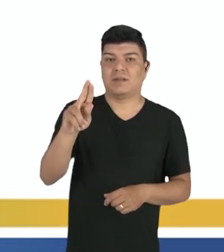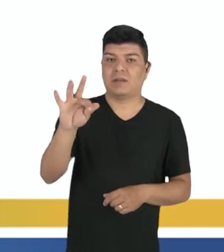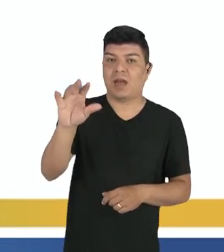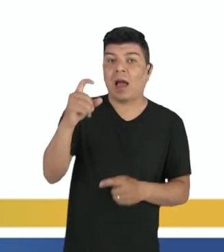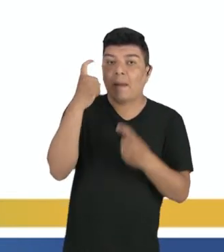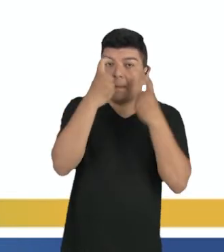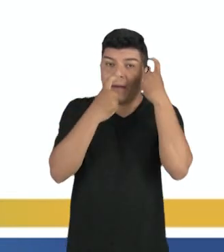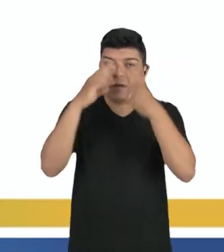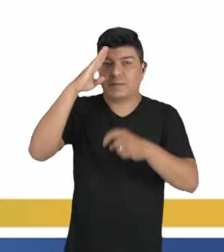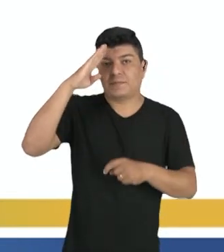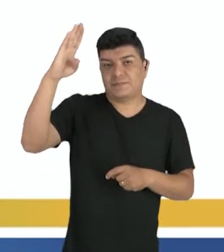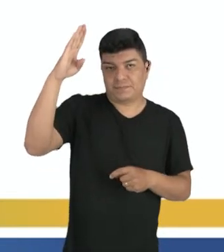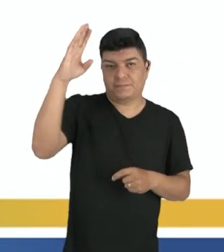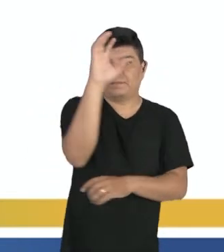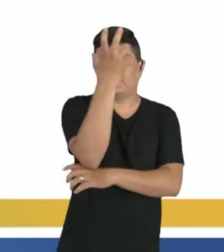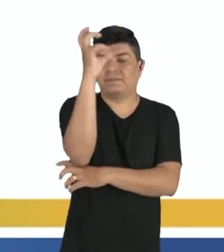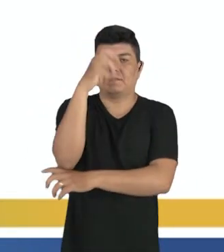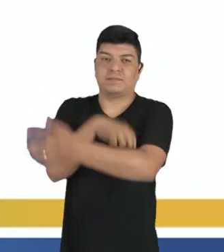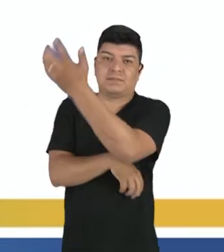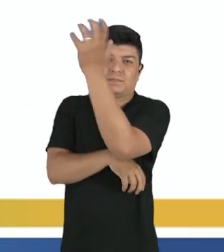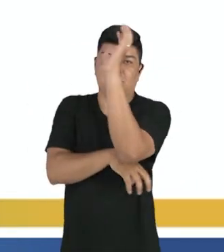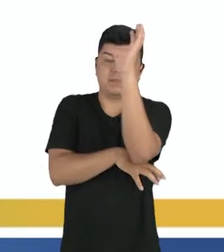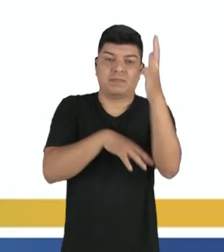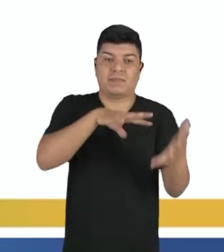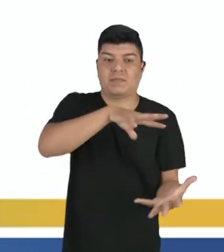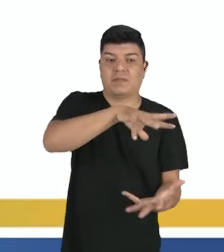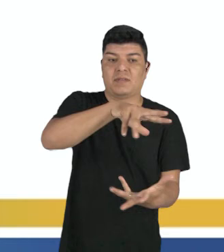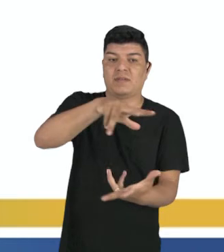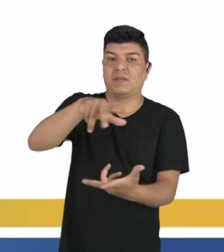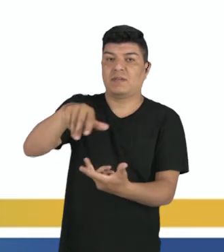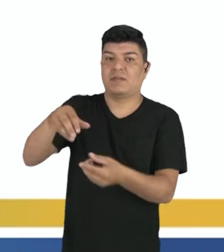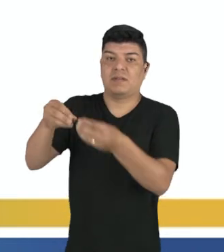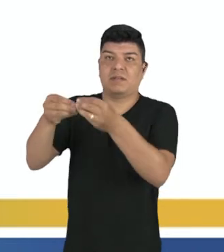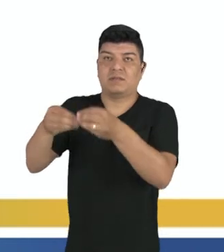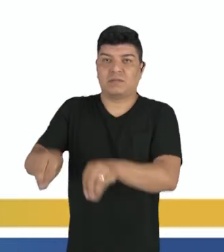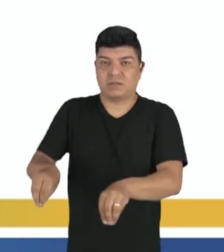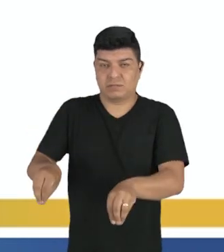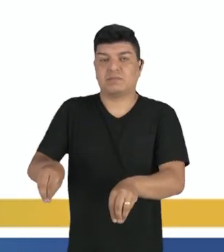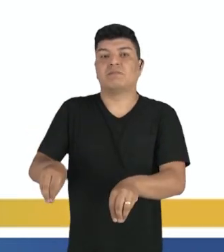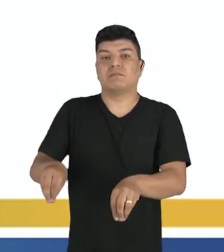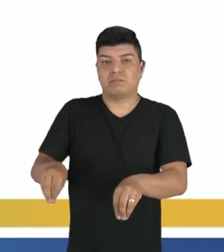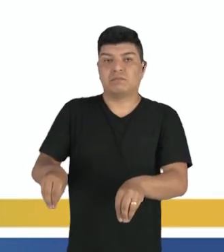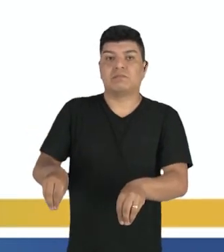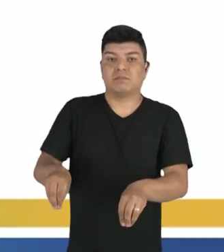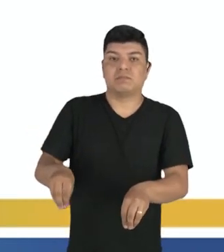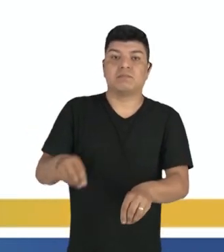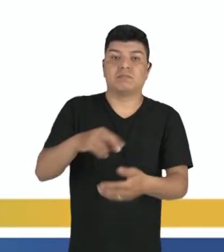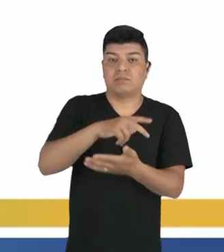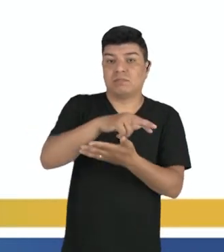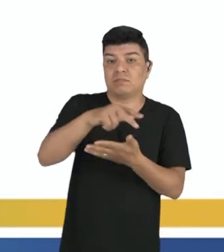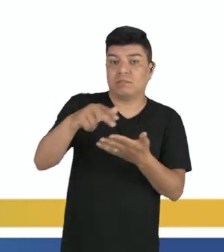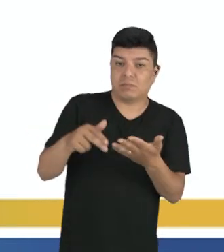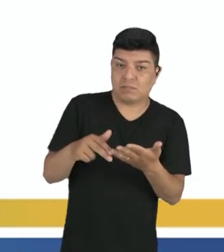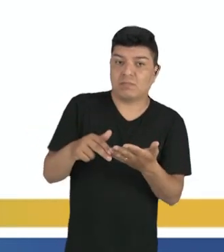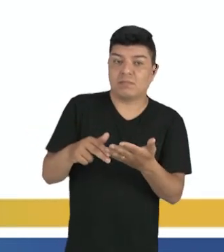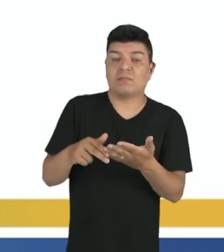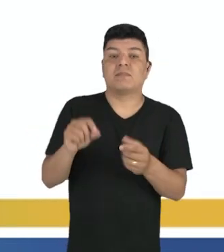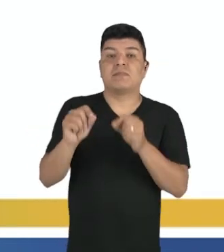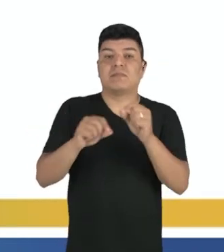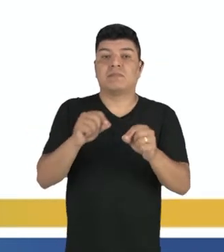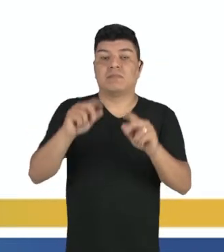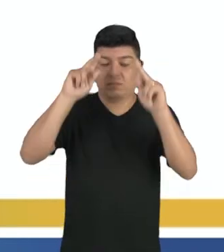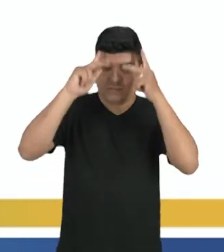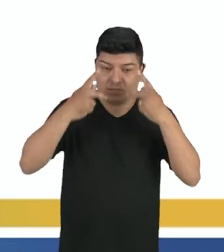principais preocupações ambientais da humanidade, uma vez que os seus efeitos causam prejuízos para a biodiversidade e para as